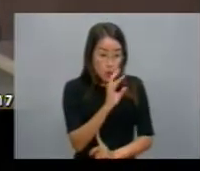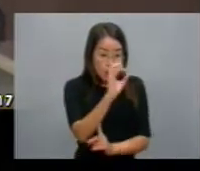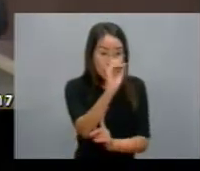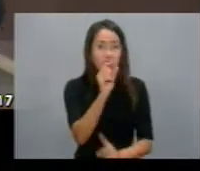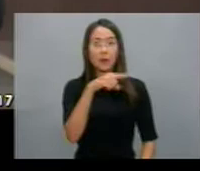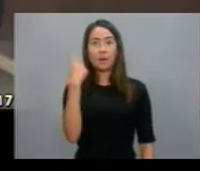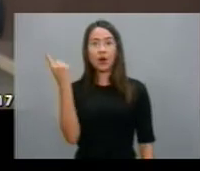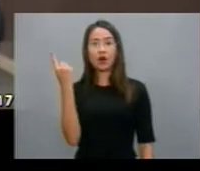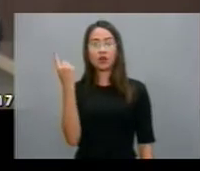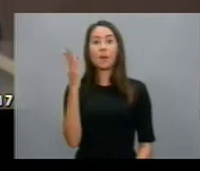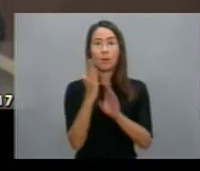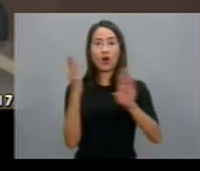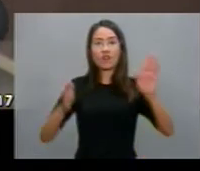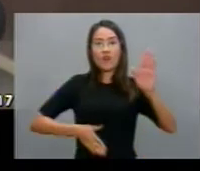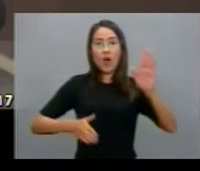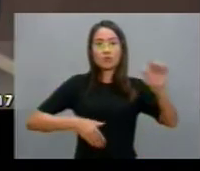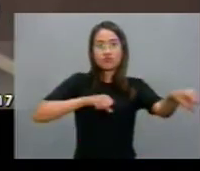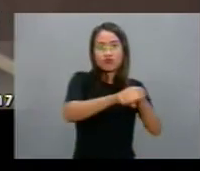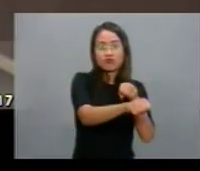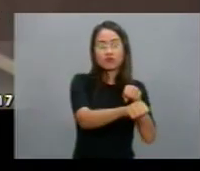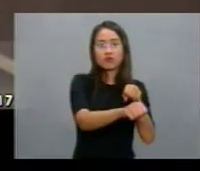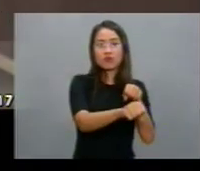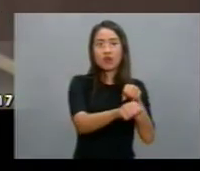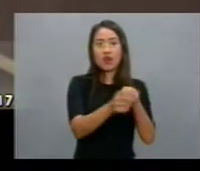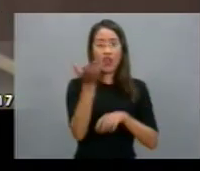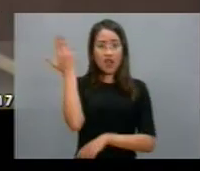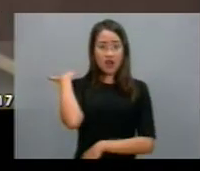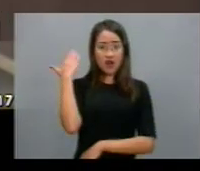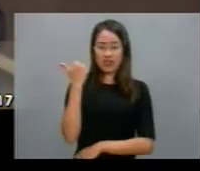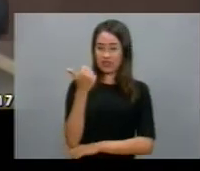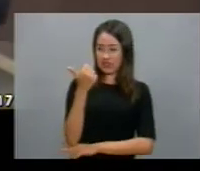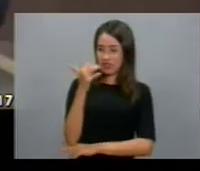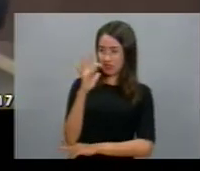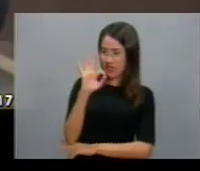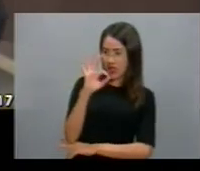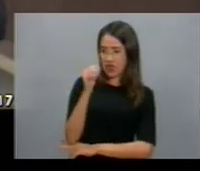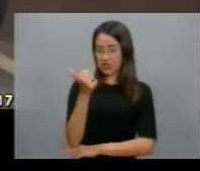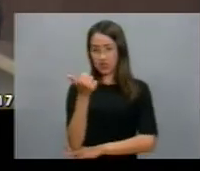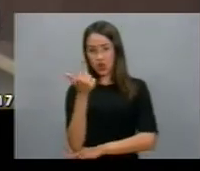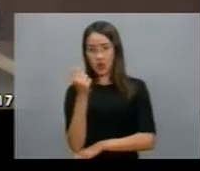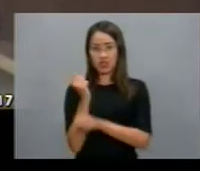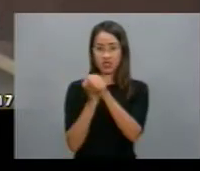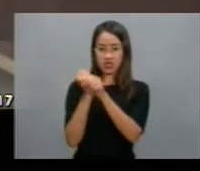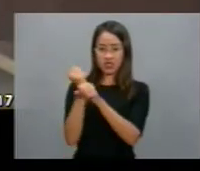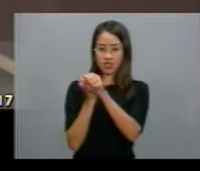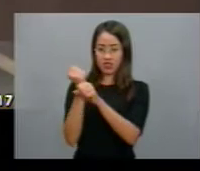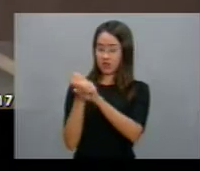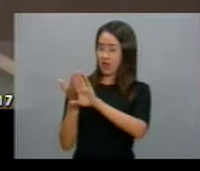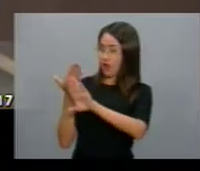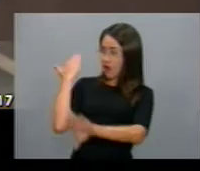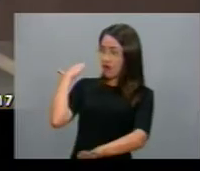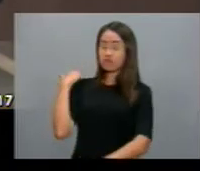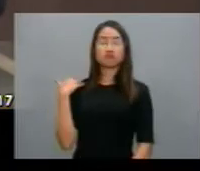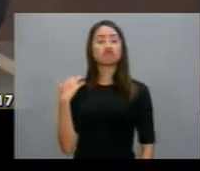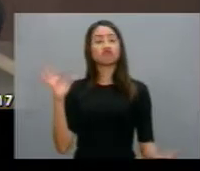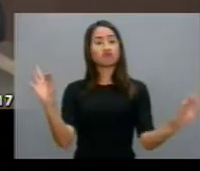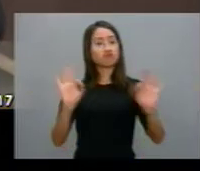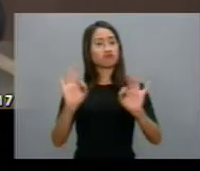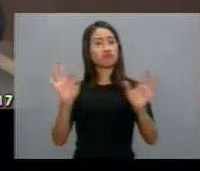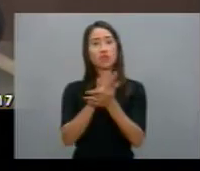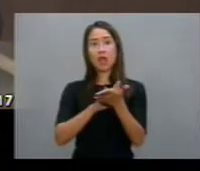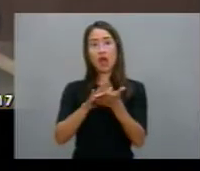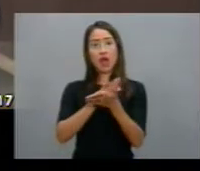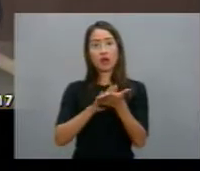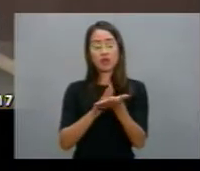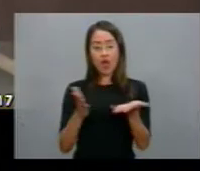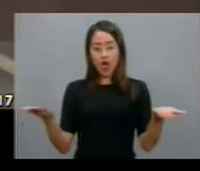homicídio. Isso não era assim há 10, 12 anos atrás. Num período de uma década, nós